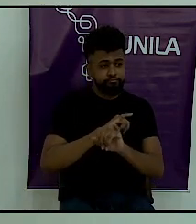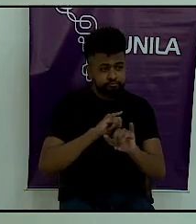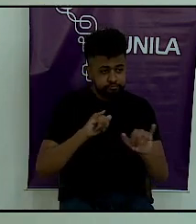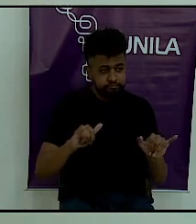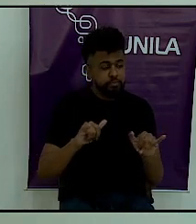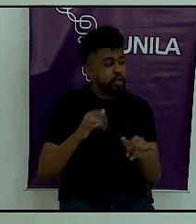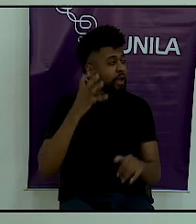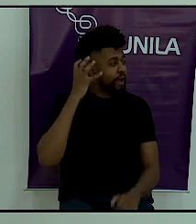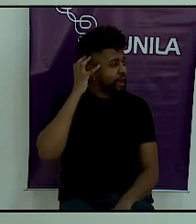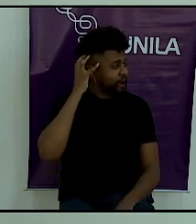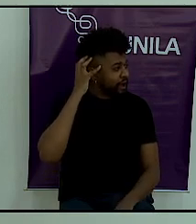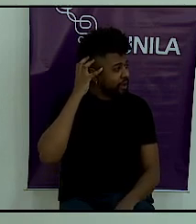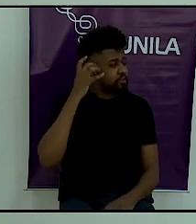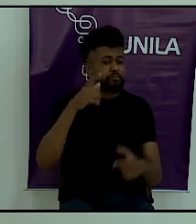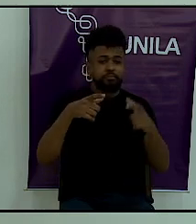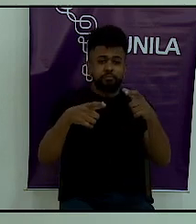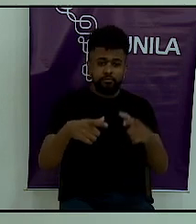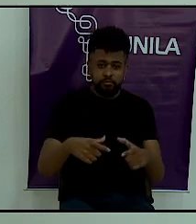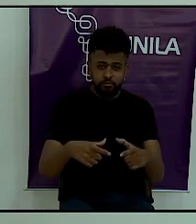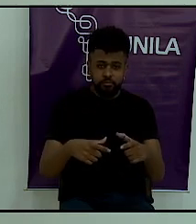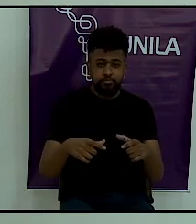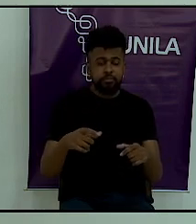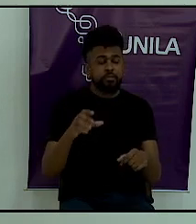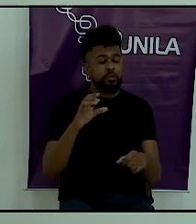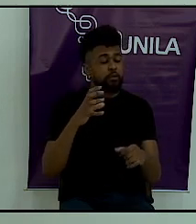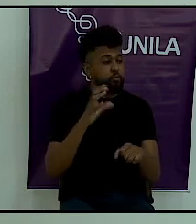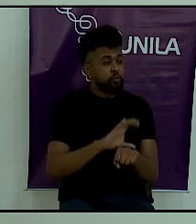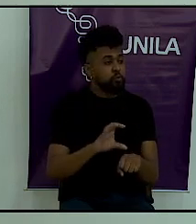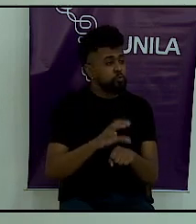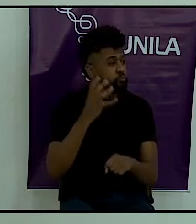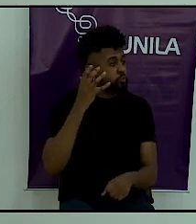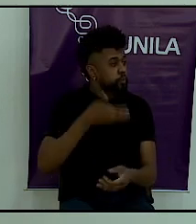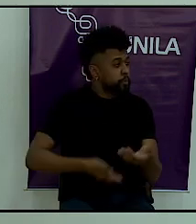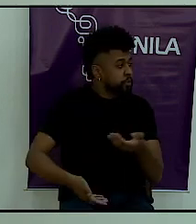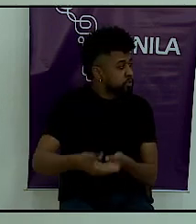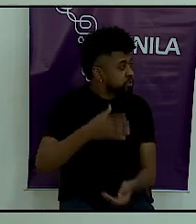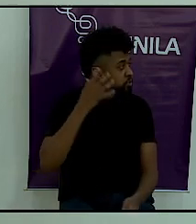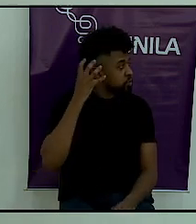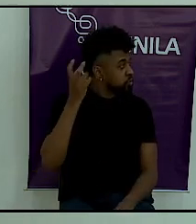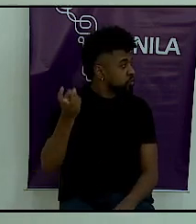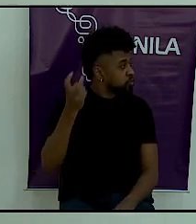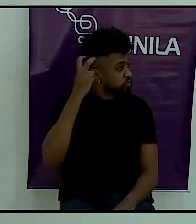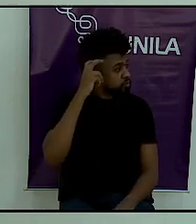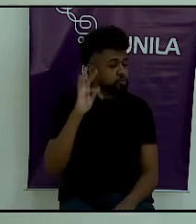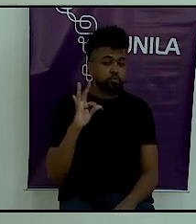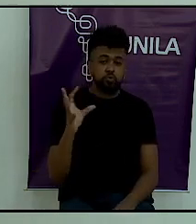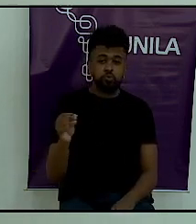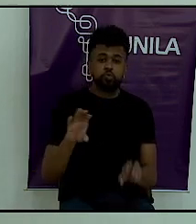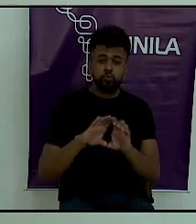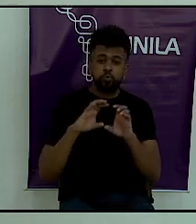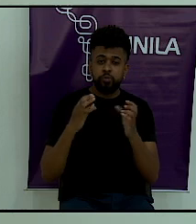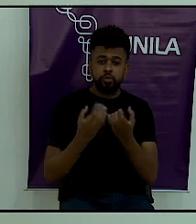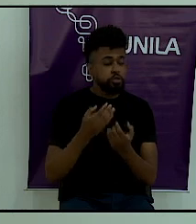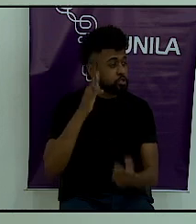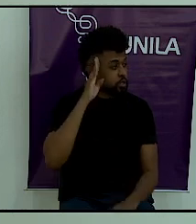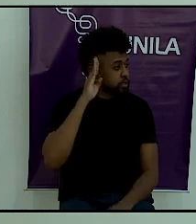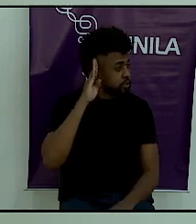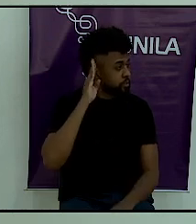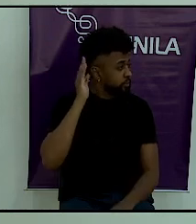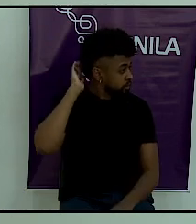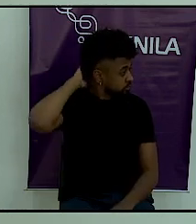rádio, né, que vai ser localizada inicialmente no curso de mediação cultural, e uma rádio que vai atender toda a comunidade acadêmica.